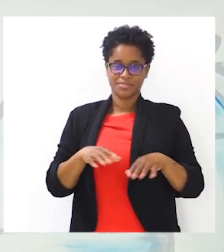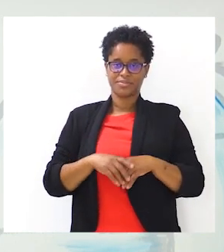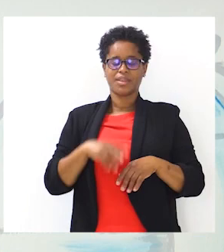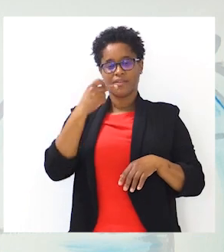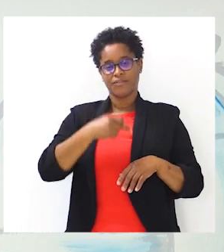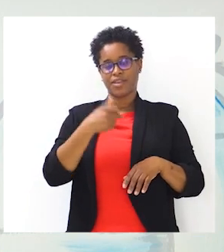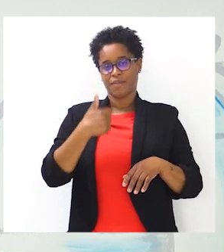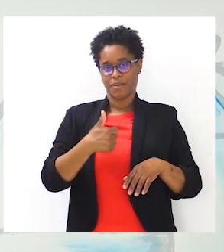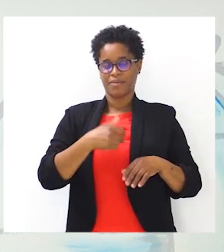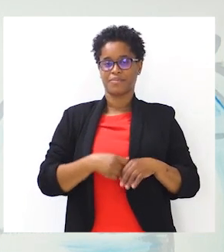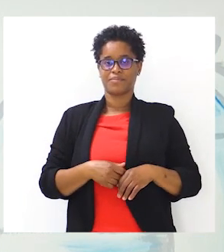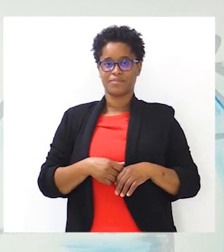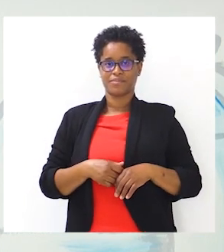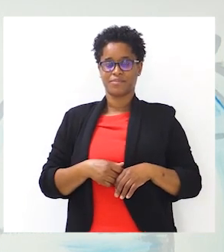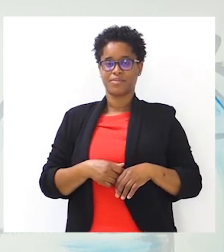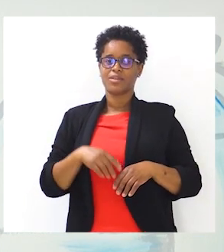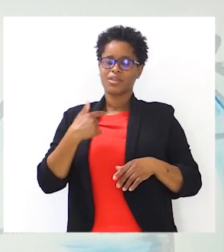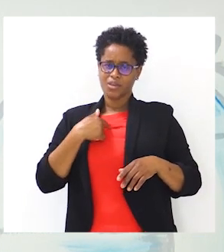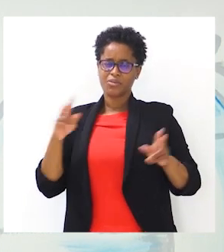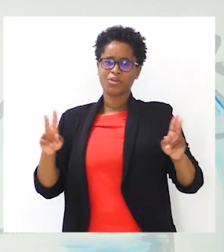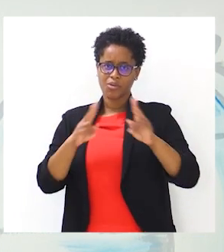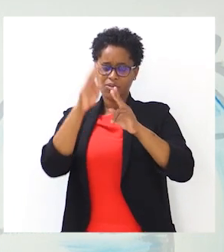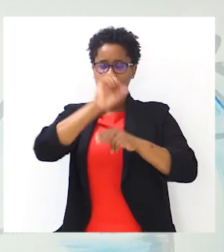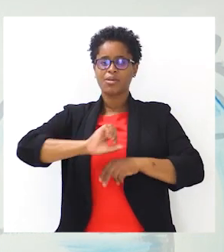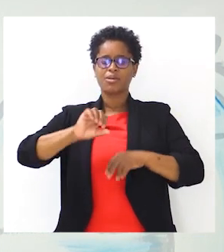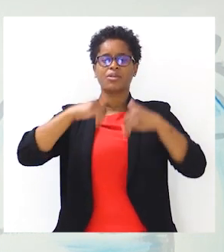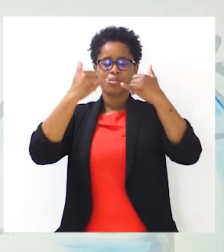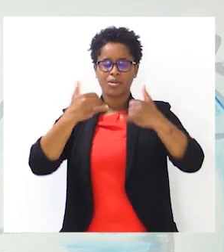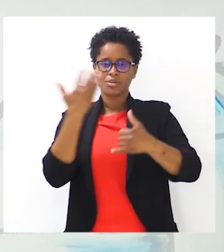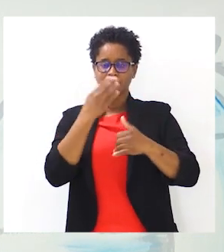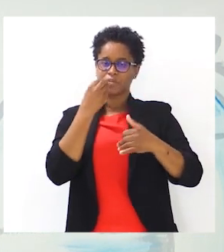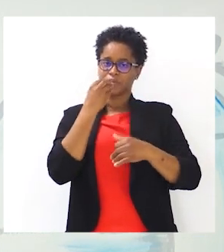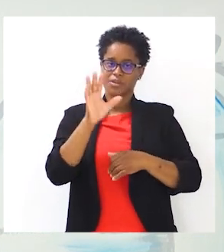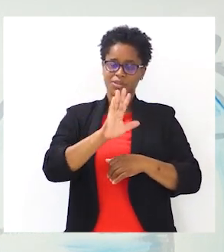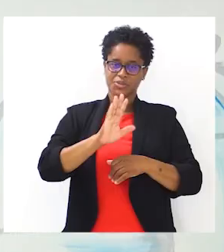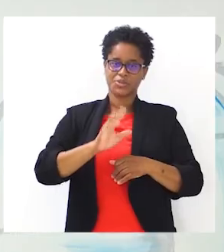Fiquem bem, conto convosco na próxima aula. Beijinhos!